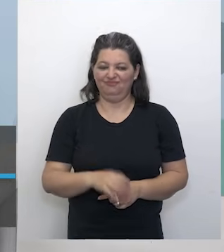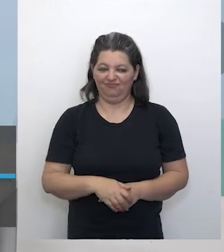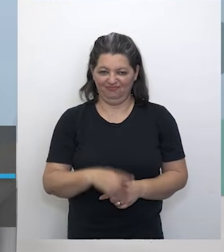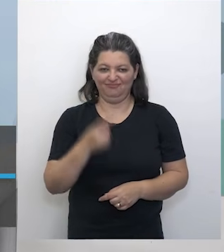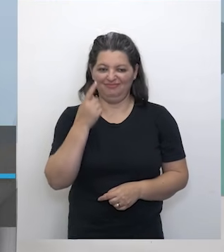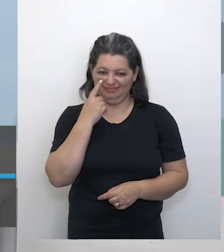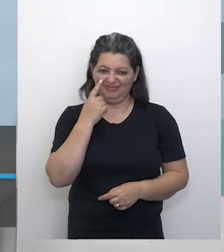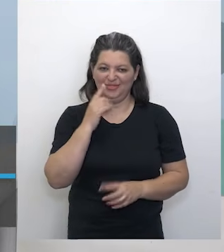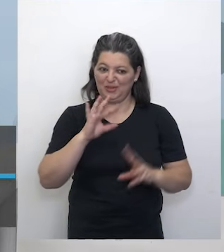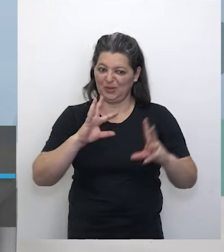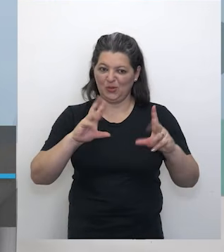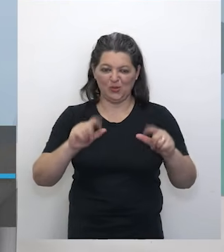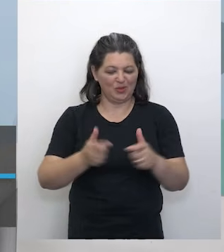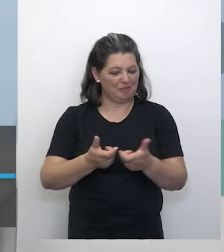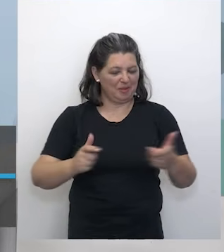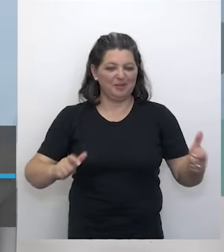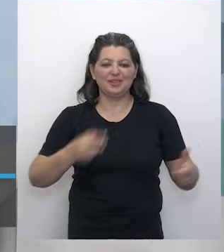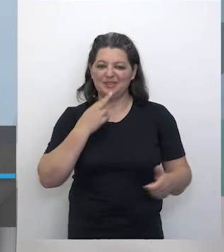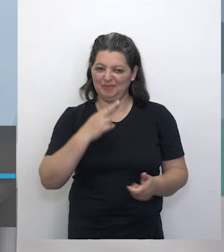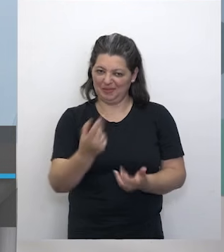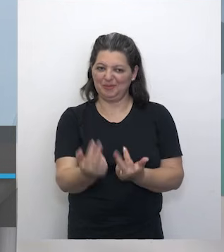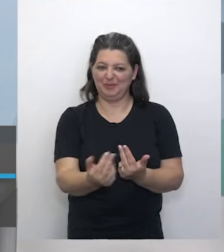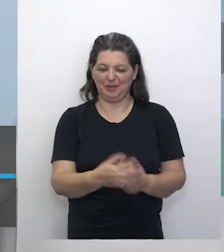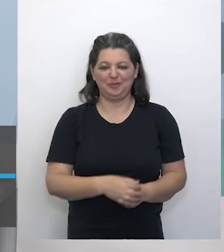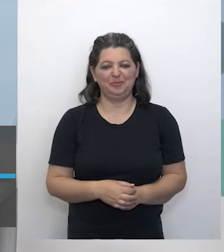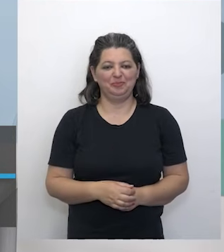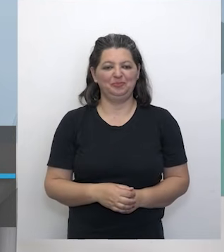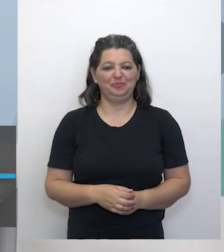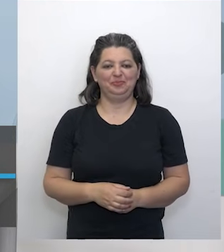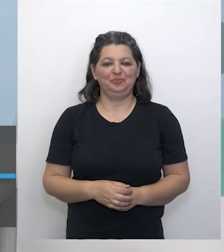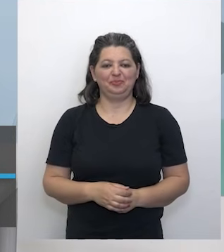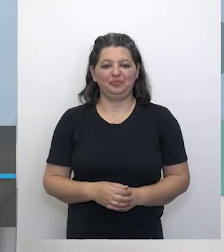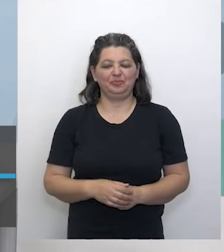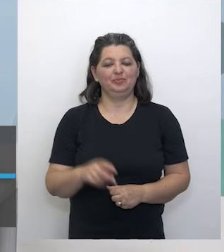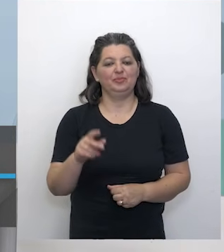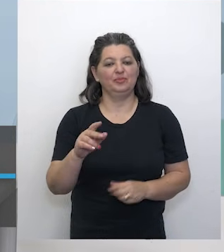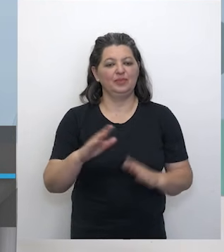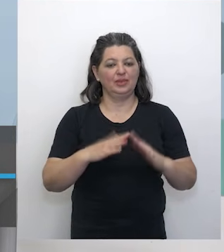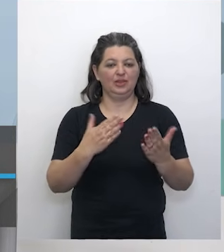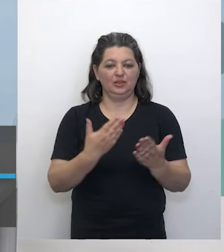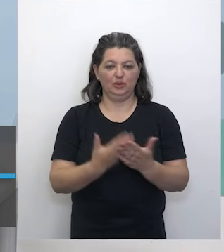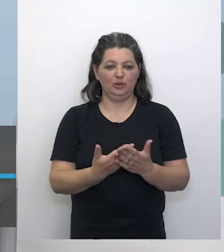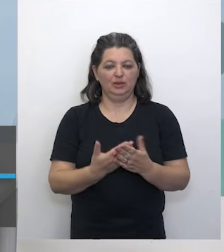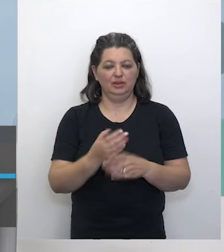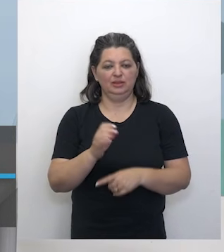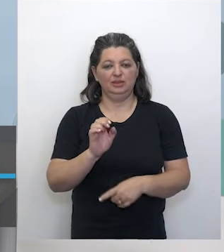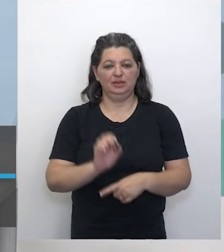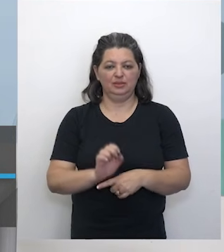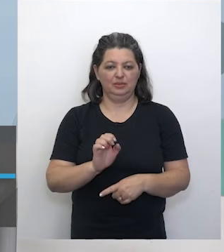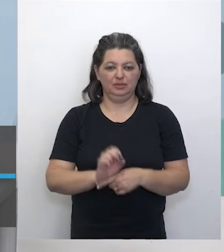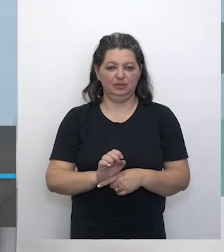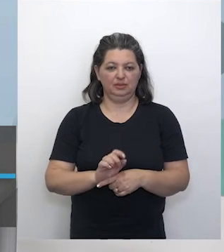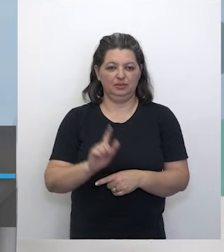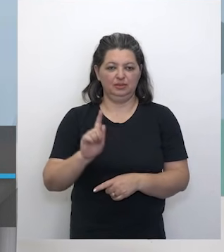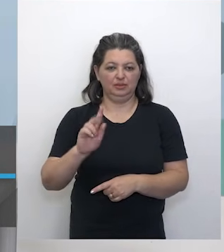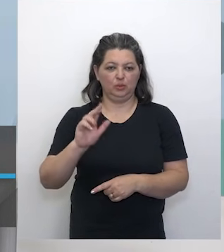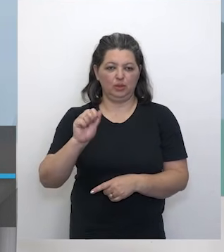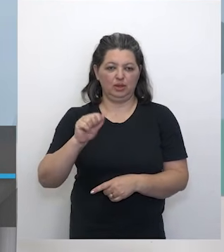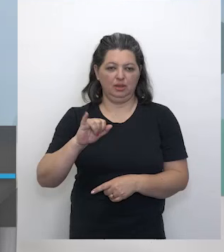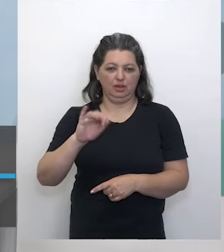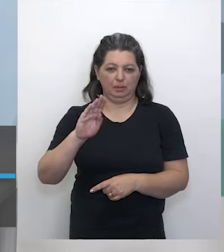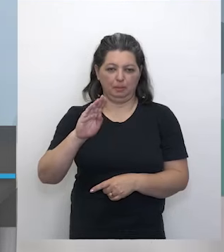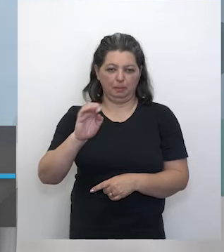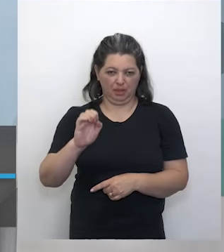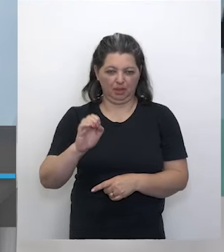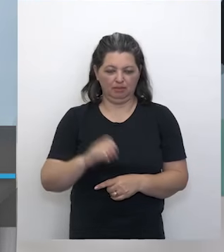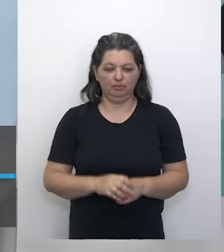deu unanimidade, tá? Professora Ivete também está com o pessoal lá da Escola Estadual Belmiro Rocha, lá de Guaimbê, ou Guaimbé?